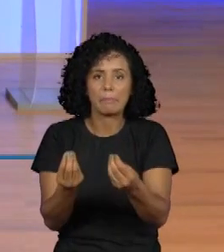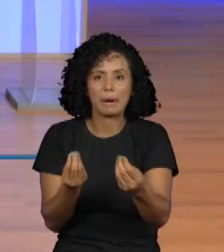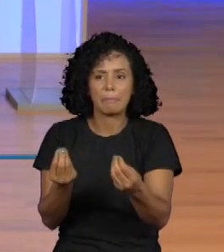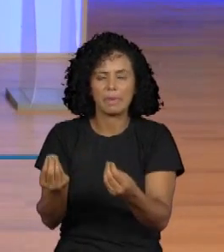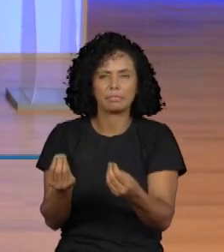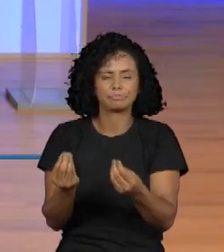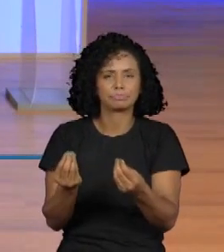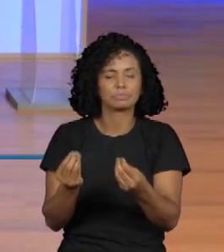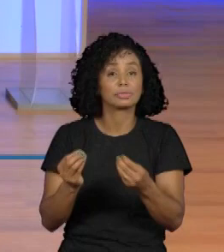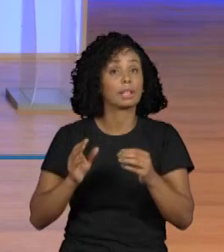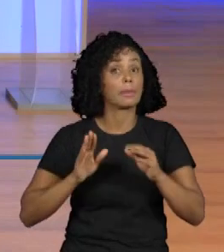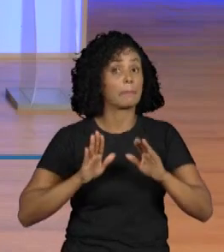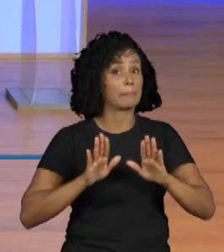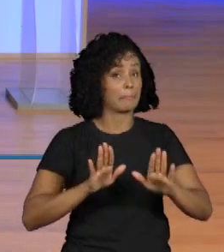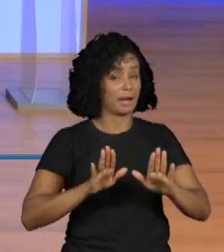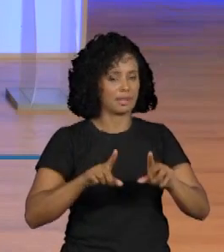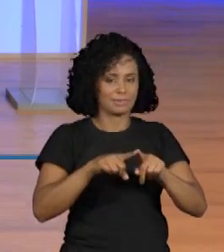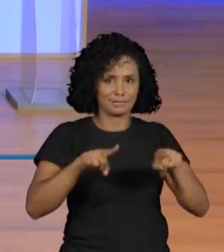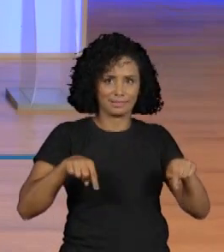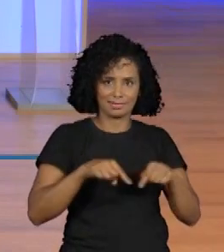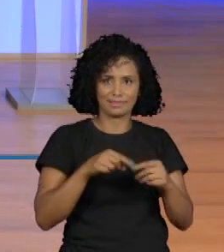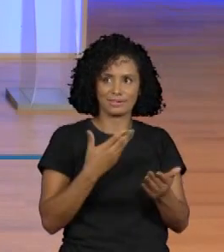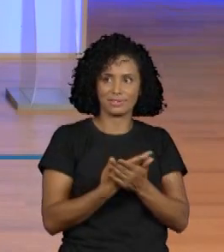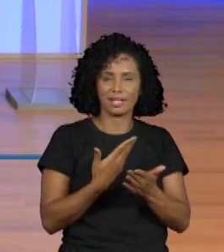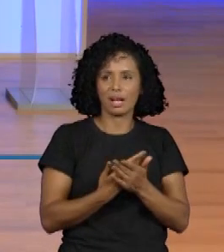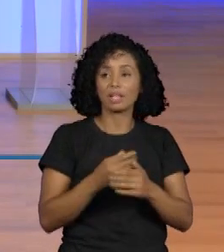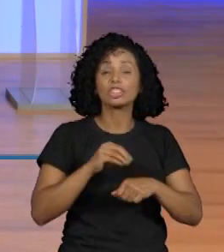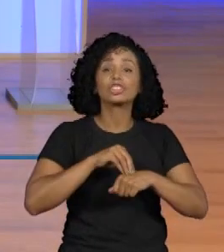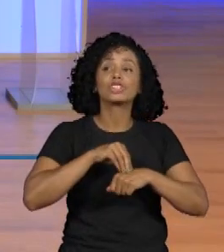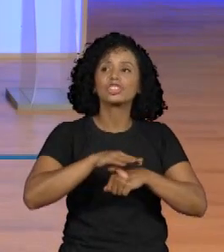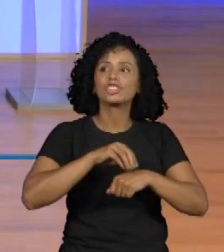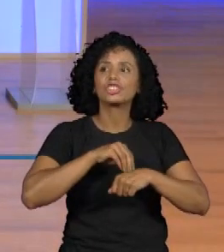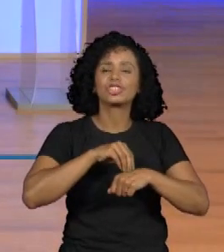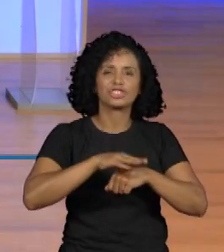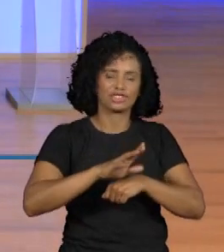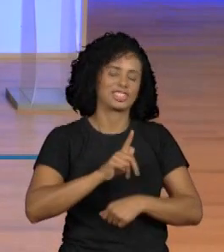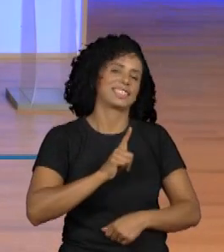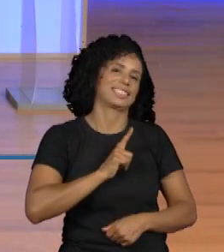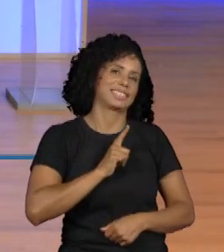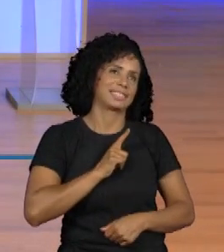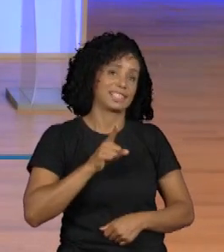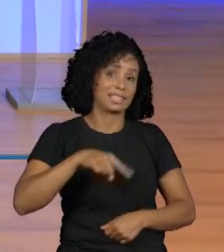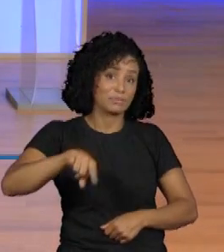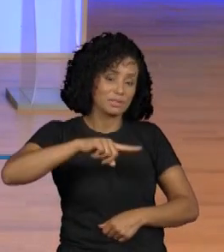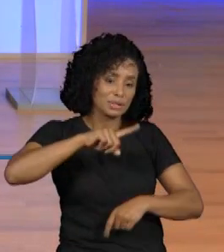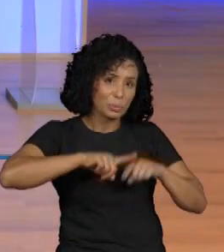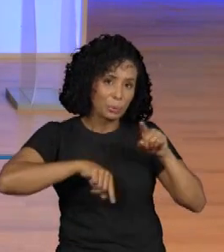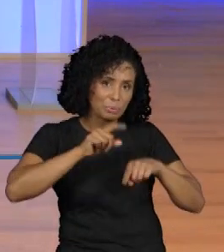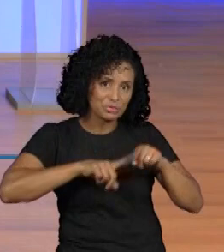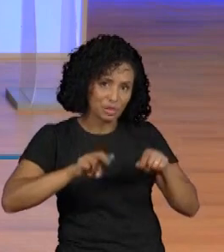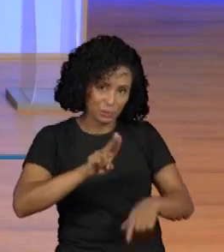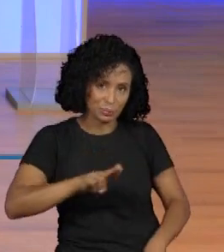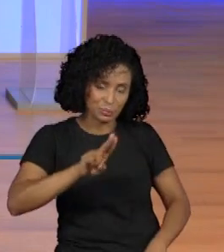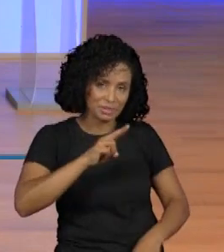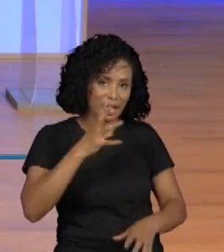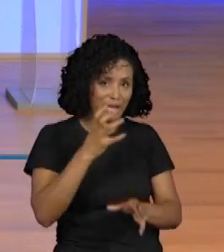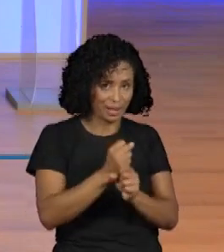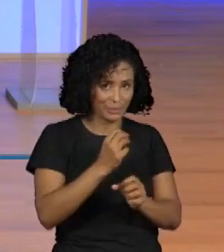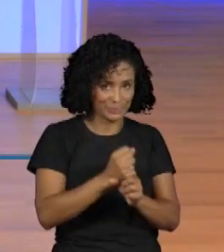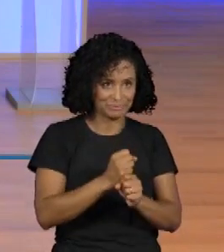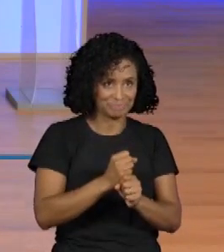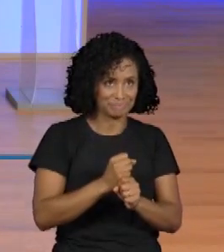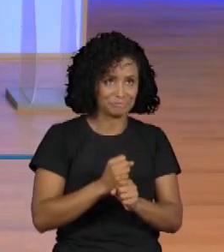nós trouxemos aqui, inclusive, algumas sugestões de objetos que podem ser utilizados para a contagem. Olha só, trouxemos